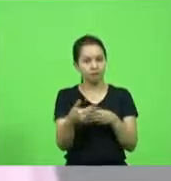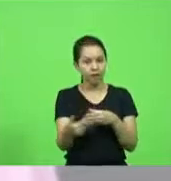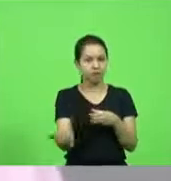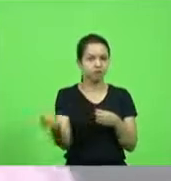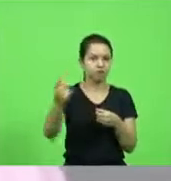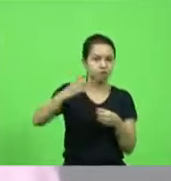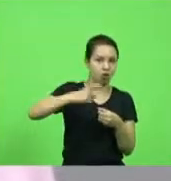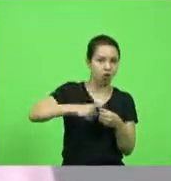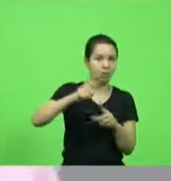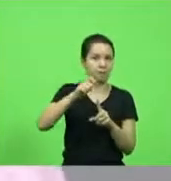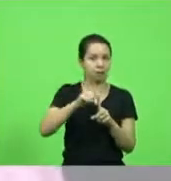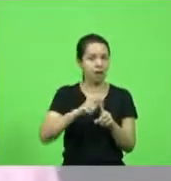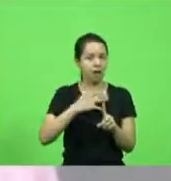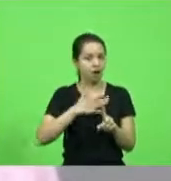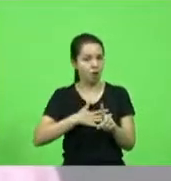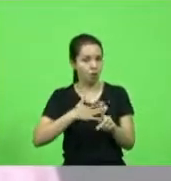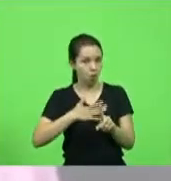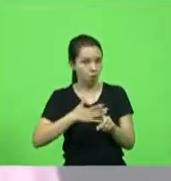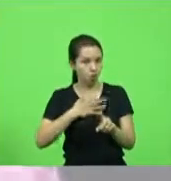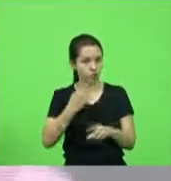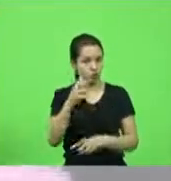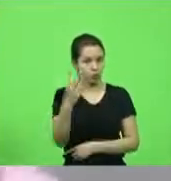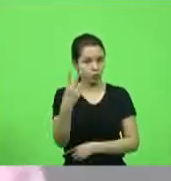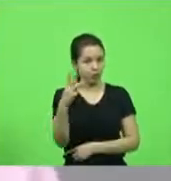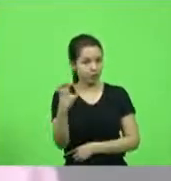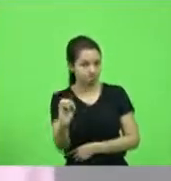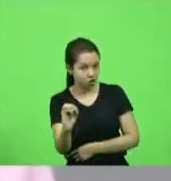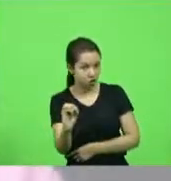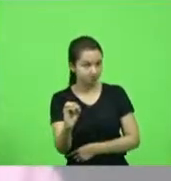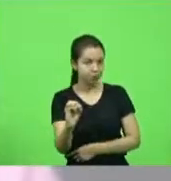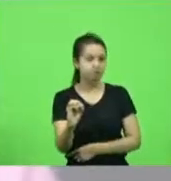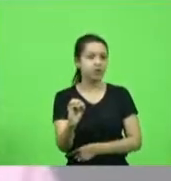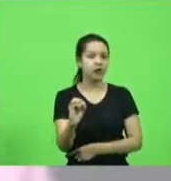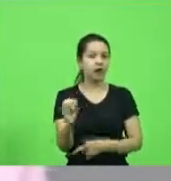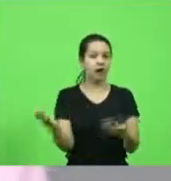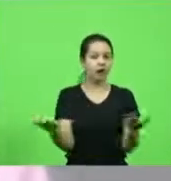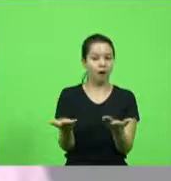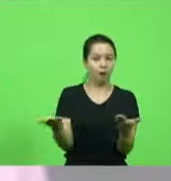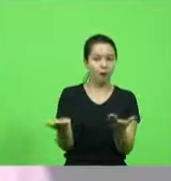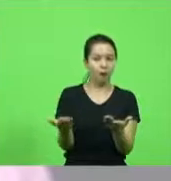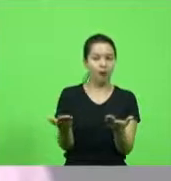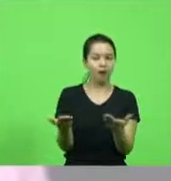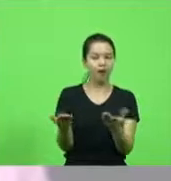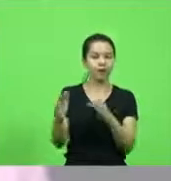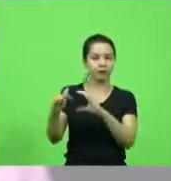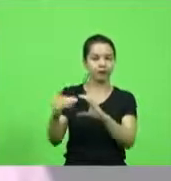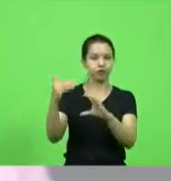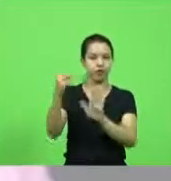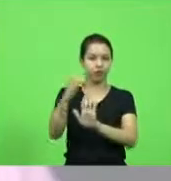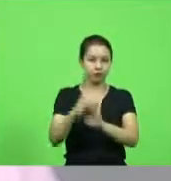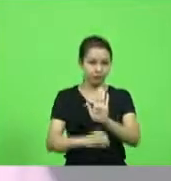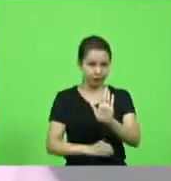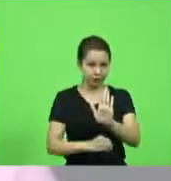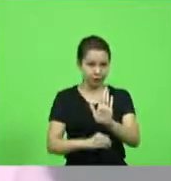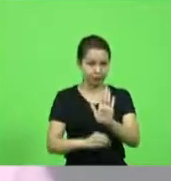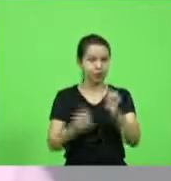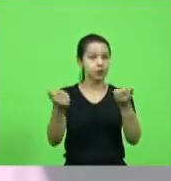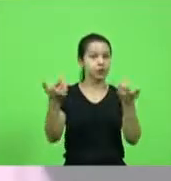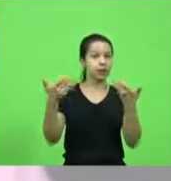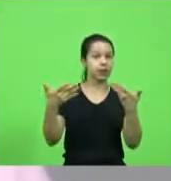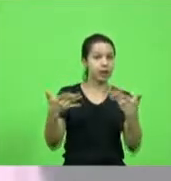reiniciada em agosto, que passou de 2020, e agora ele manda um ofício dizendo que